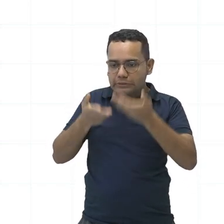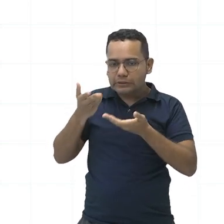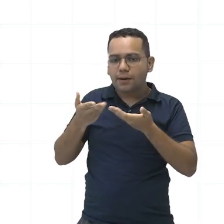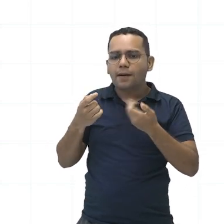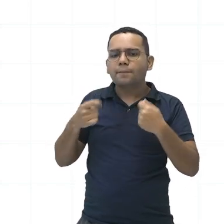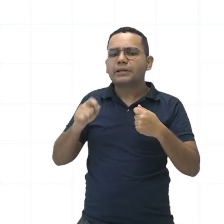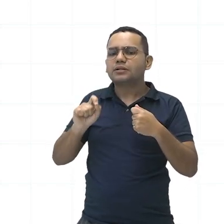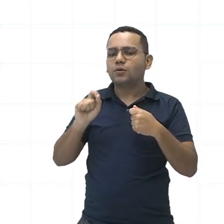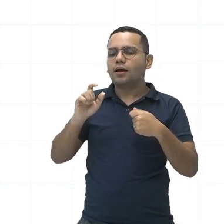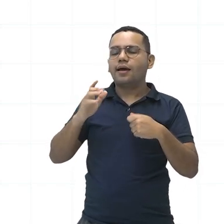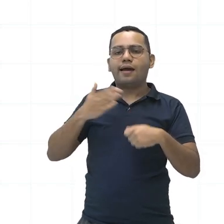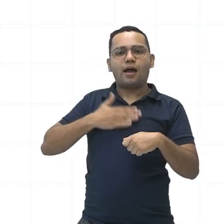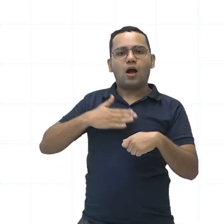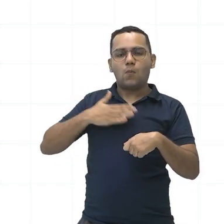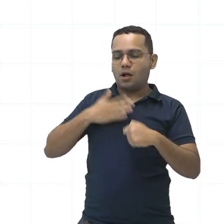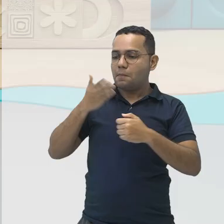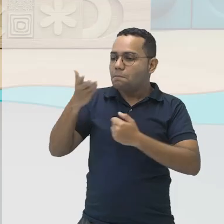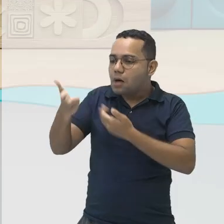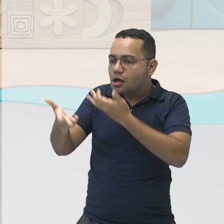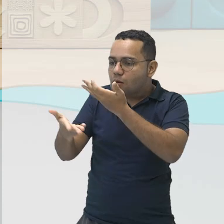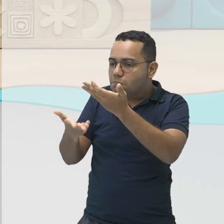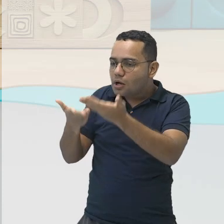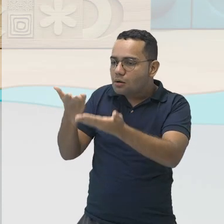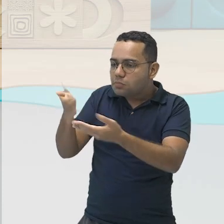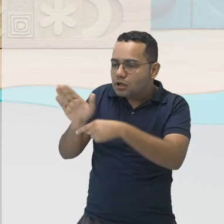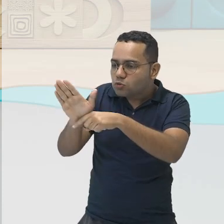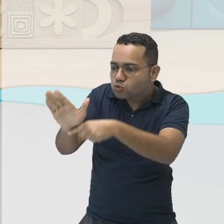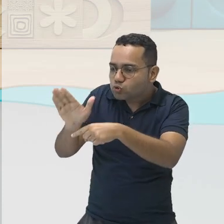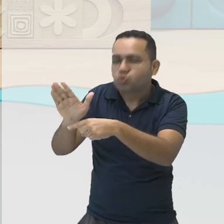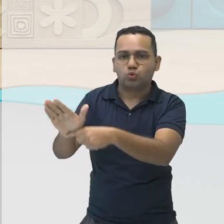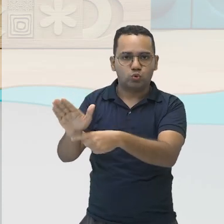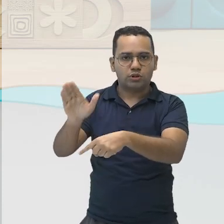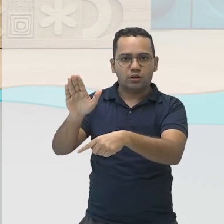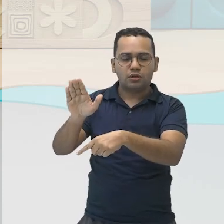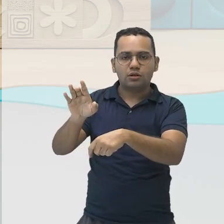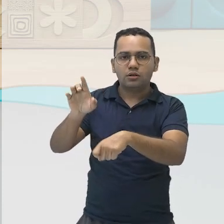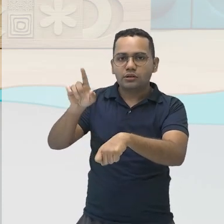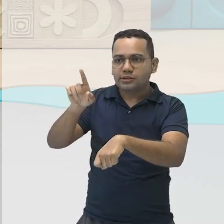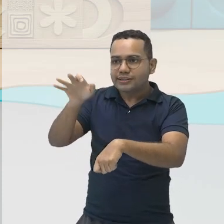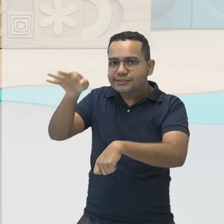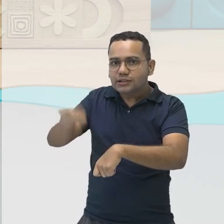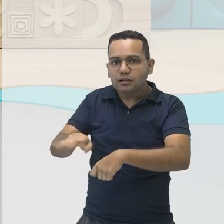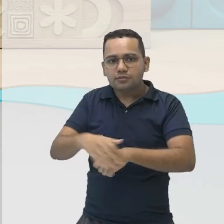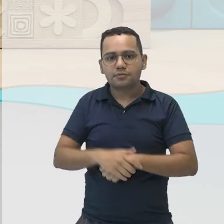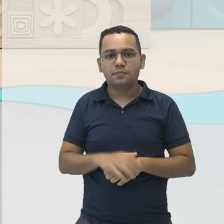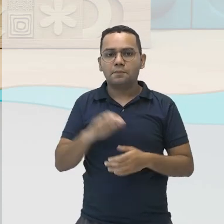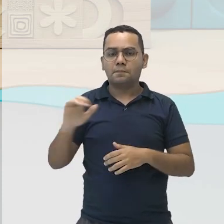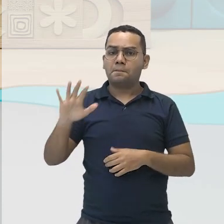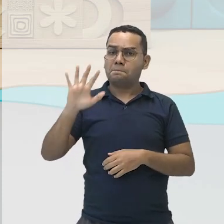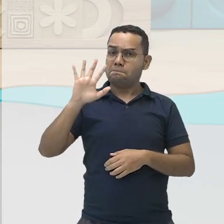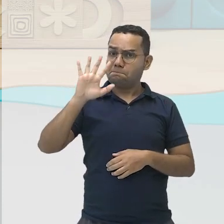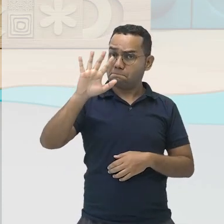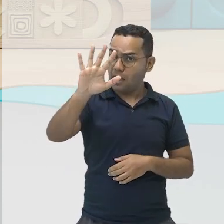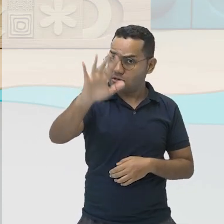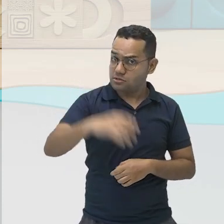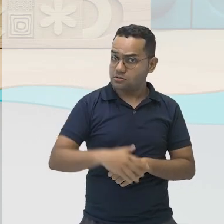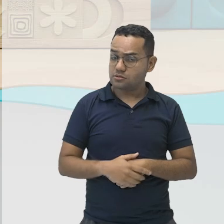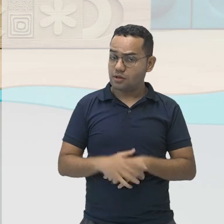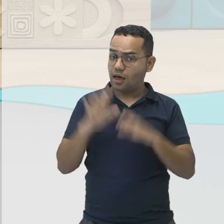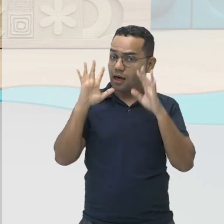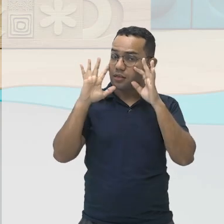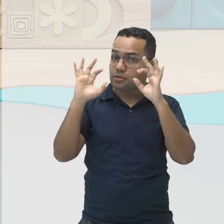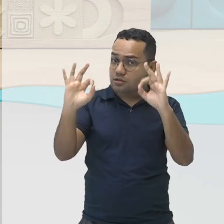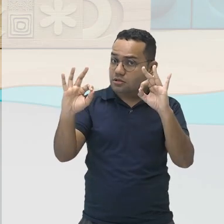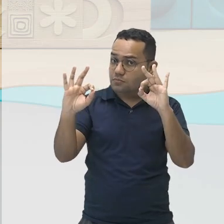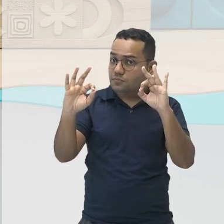né, é importante salientar que esses procedimentos de primeiros socorros, eles só devem ser aplicados se você tiver